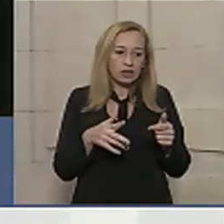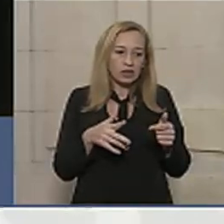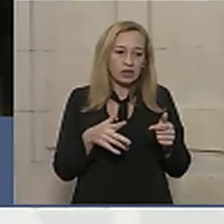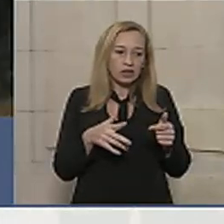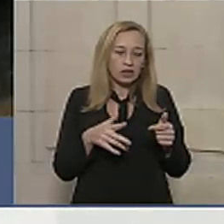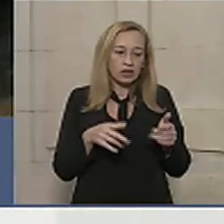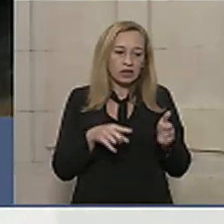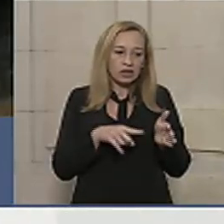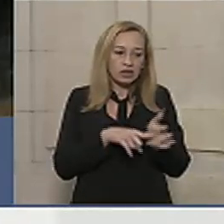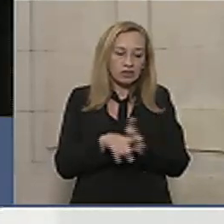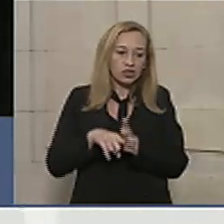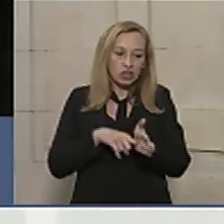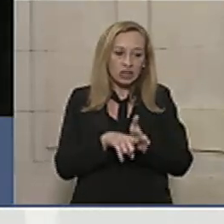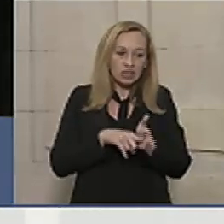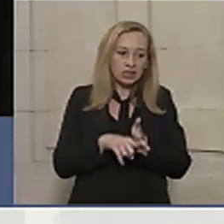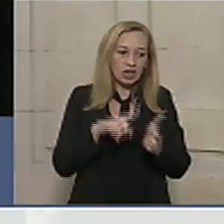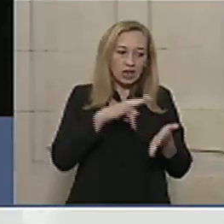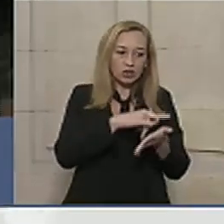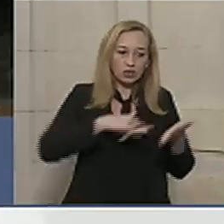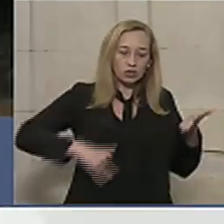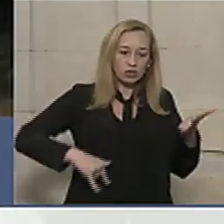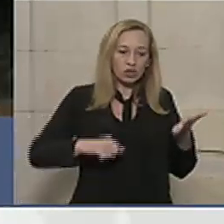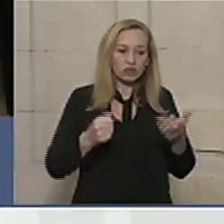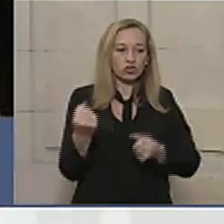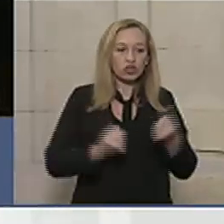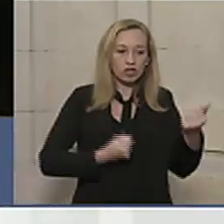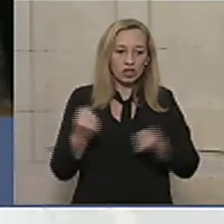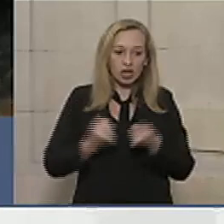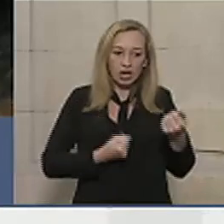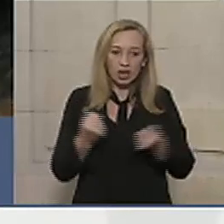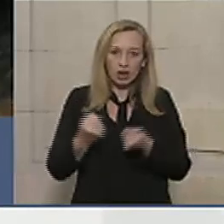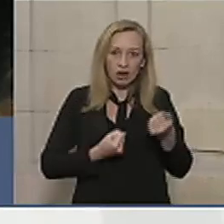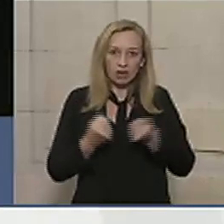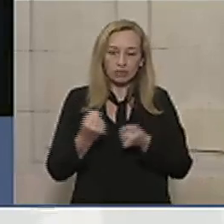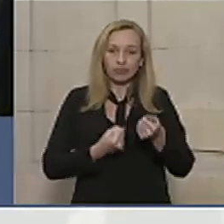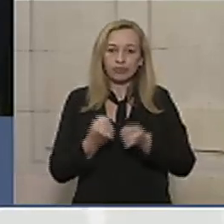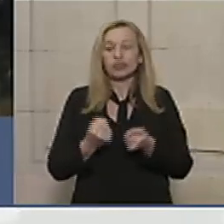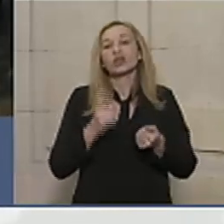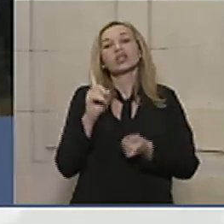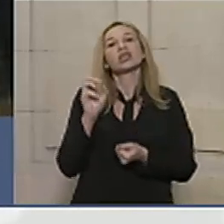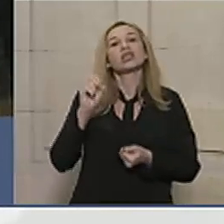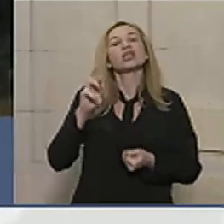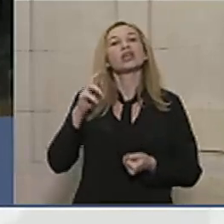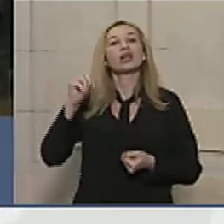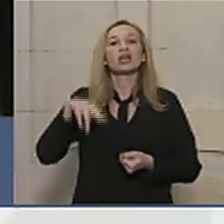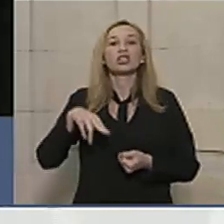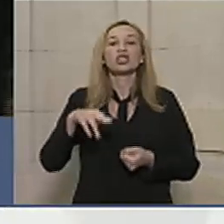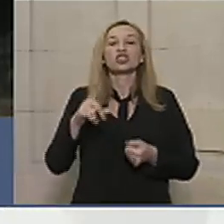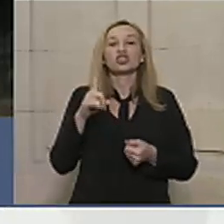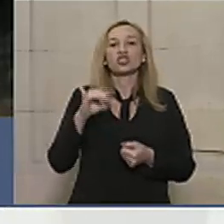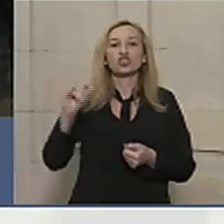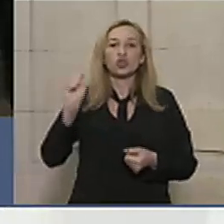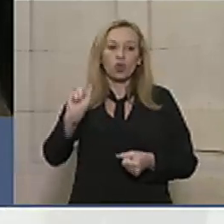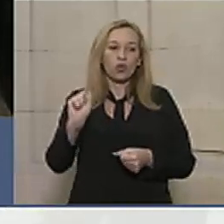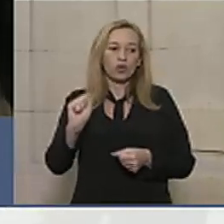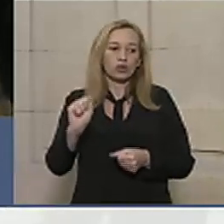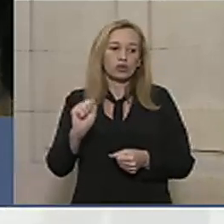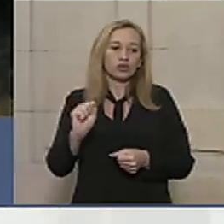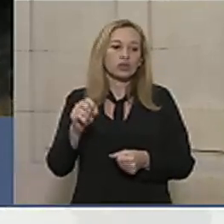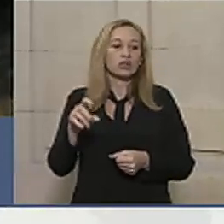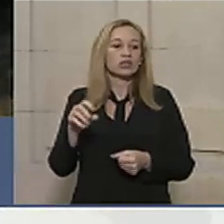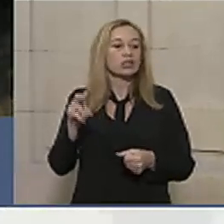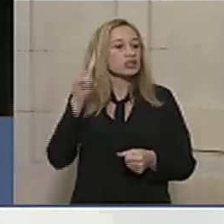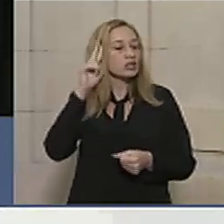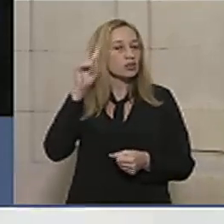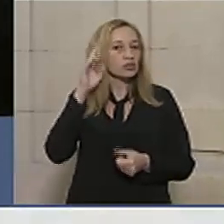documentação de carro, ficando a cargo dessas operações do Detran a partir do dia 8, segunda-feira.